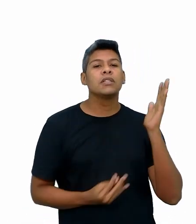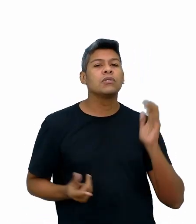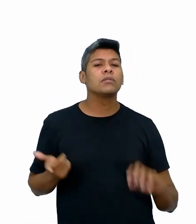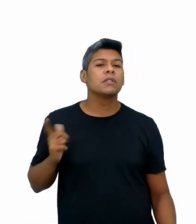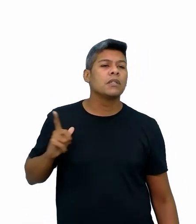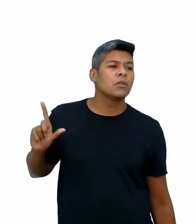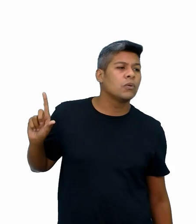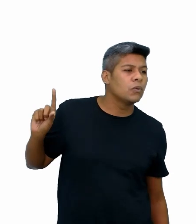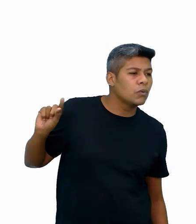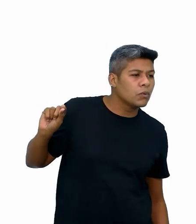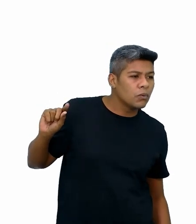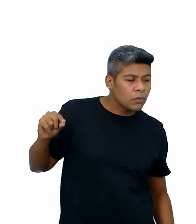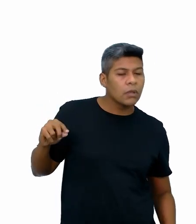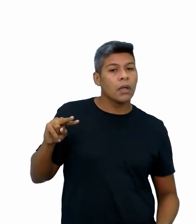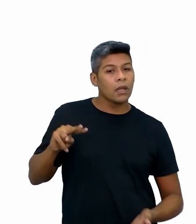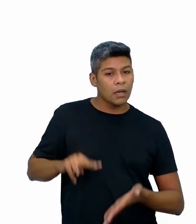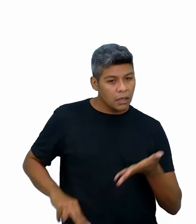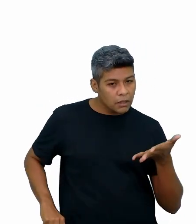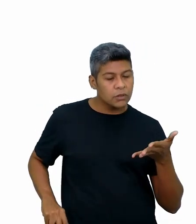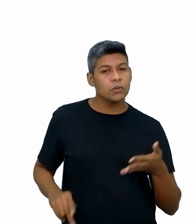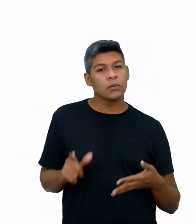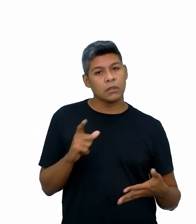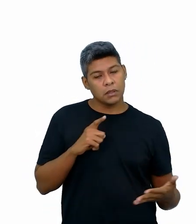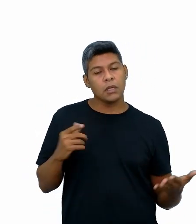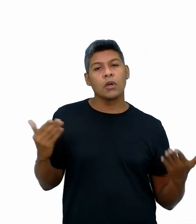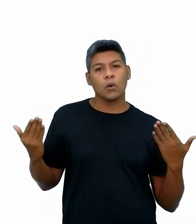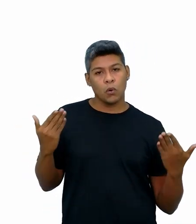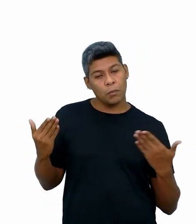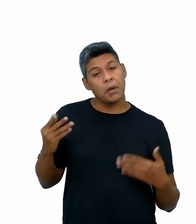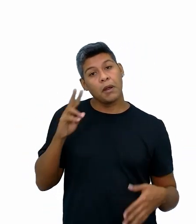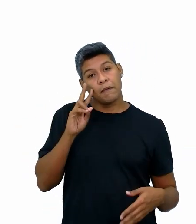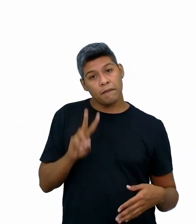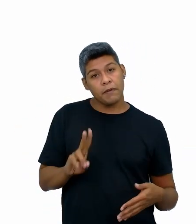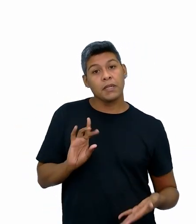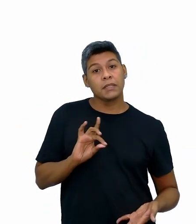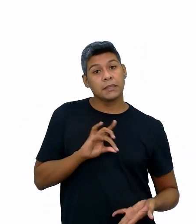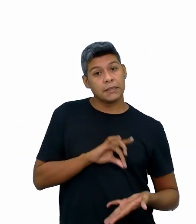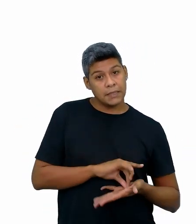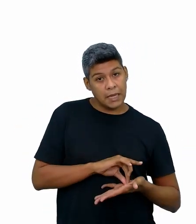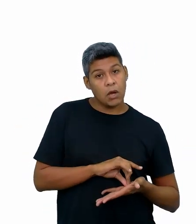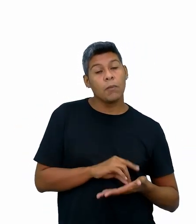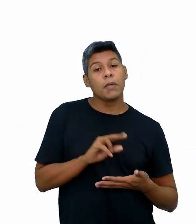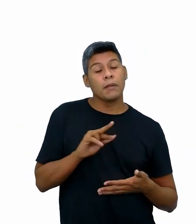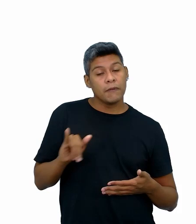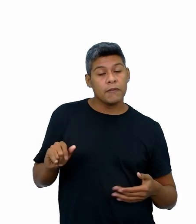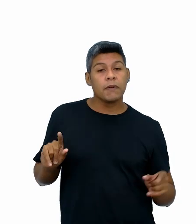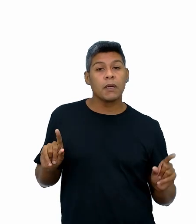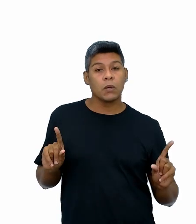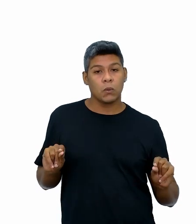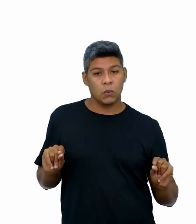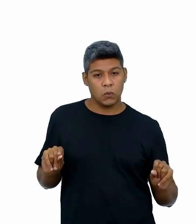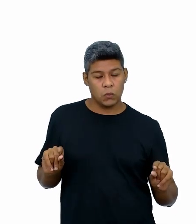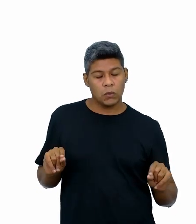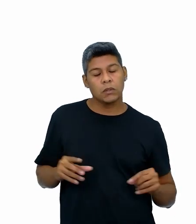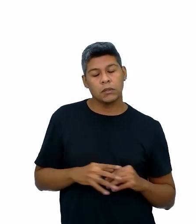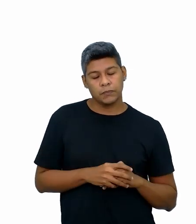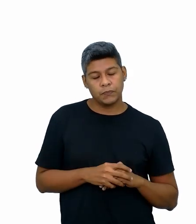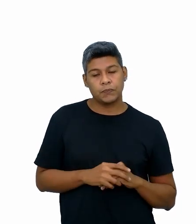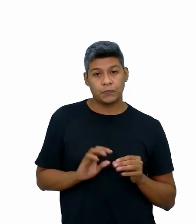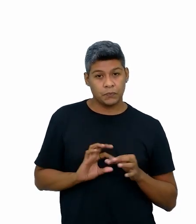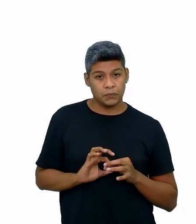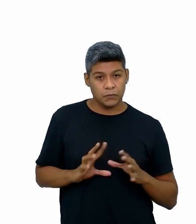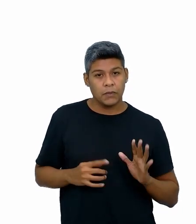no momento dessa leitura, eles poderem comparar e ver se realmente era isso que estava sendo exposto aí